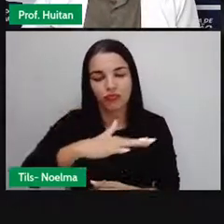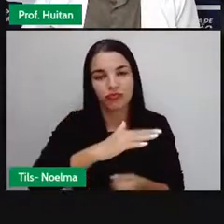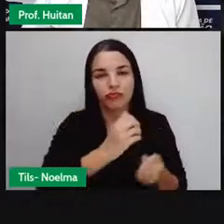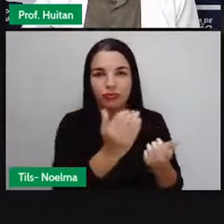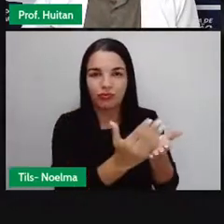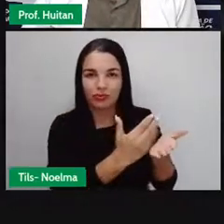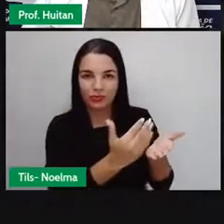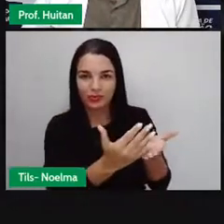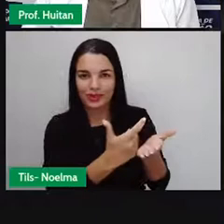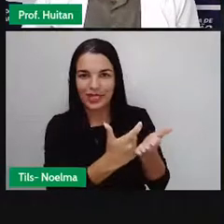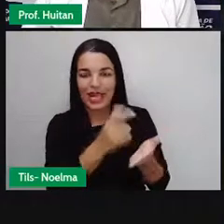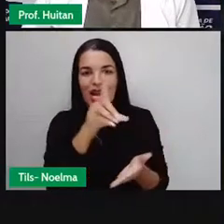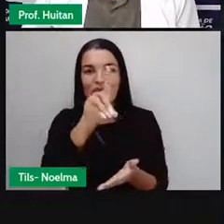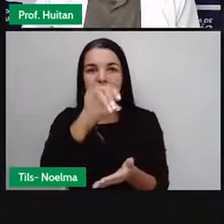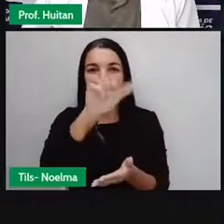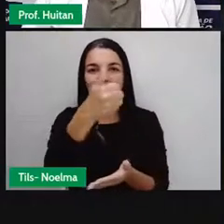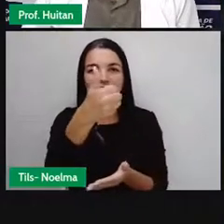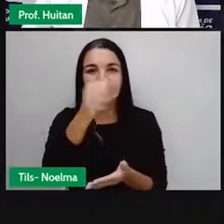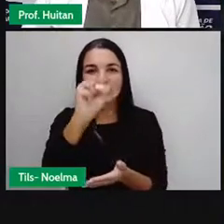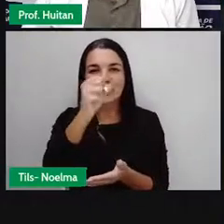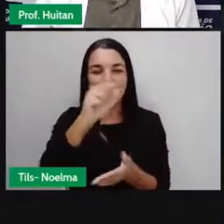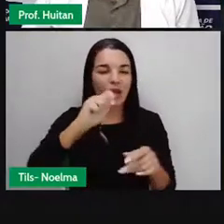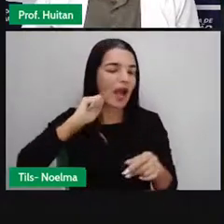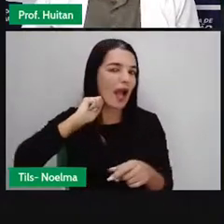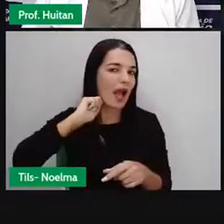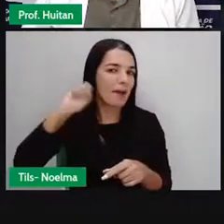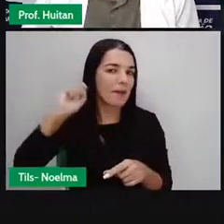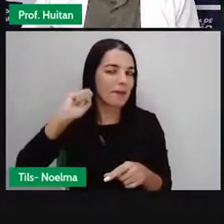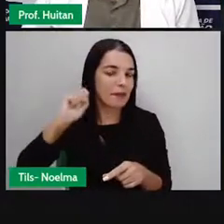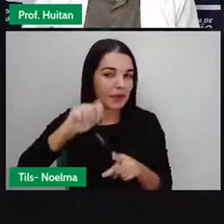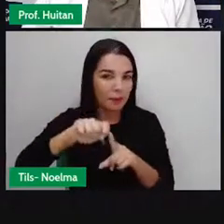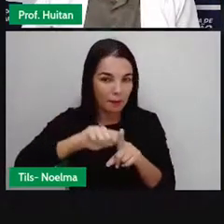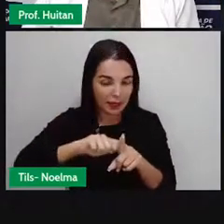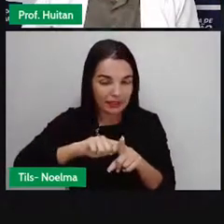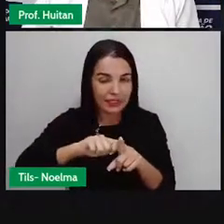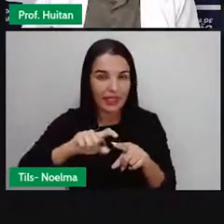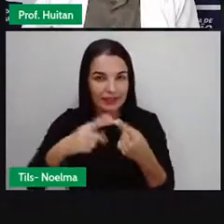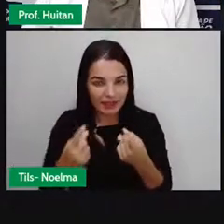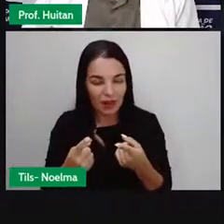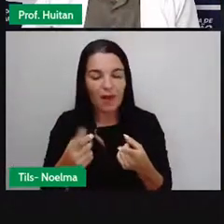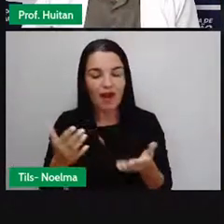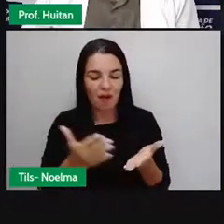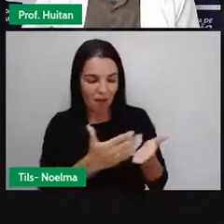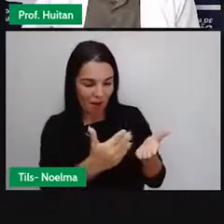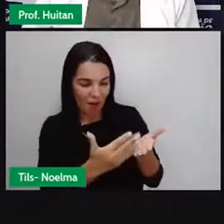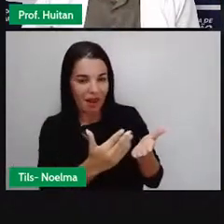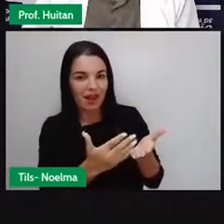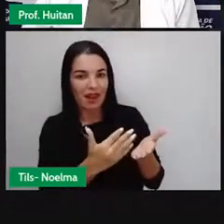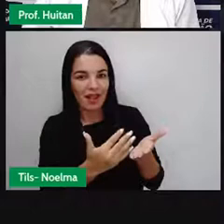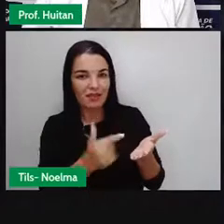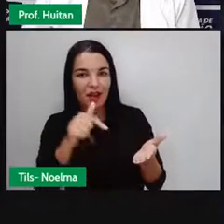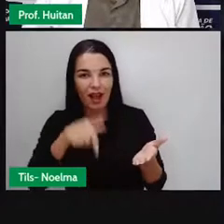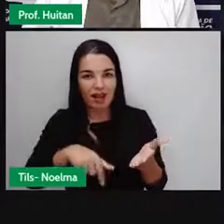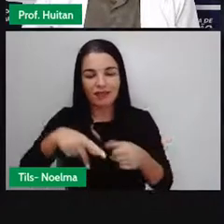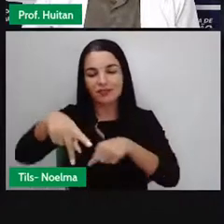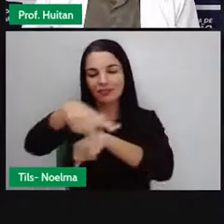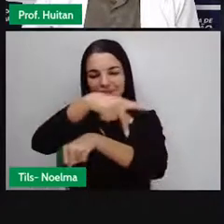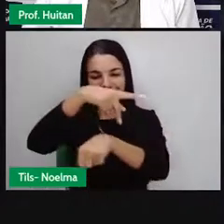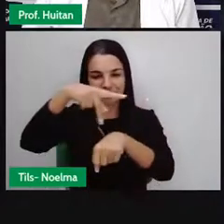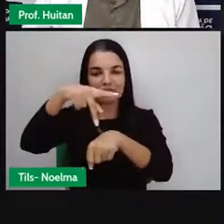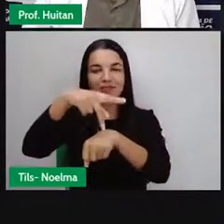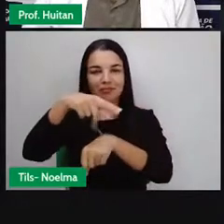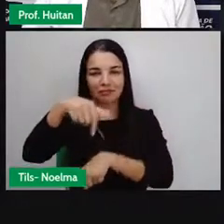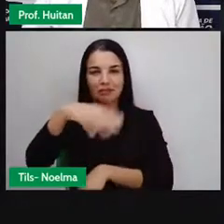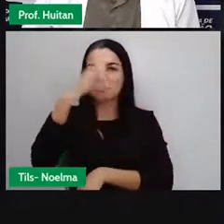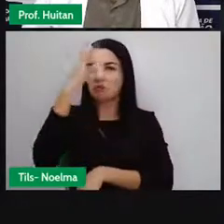abril, o Dia Nacional do Livro Infantil. Então, aqui no Brasil também comemoramos o Dia do Livro Infantil, só que no dia